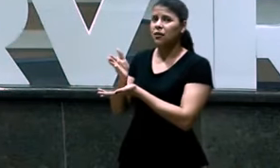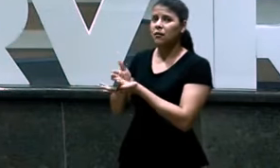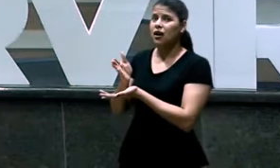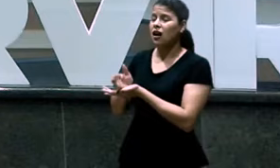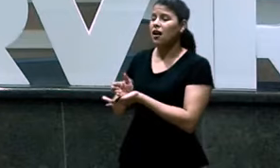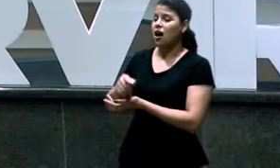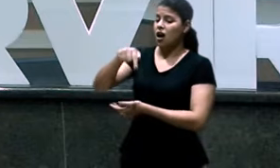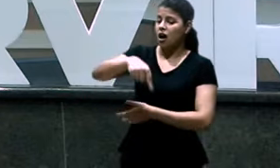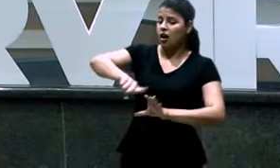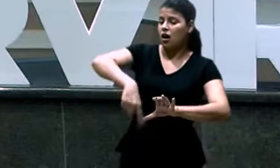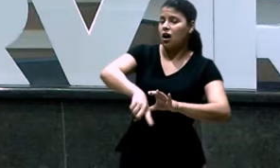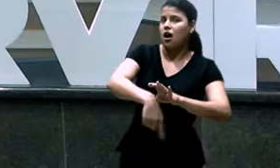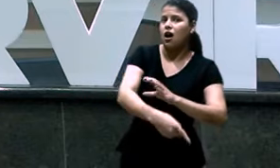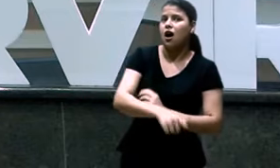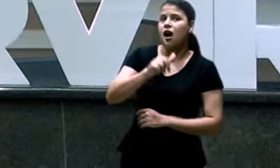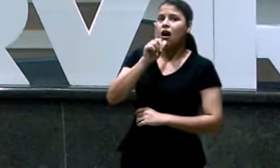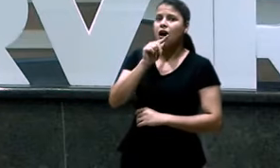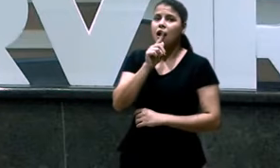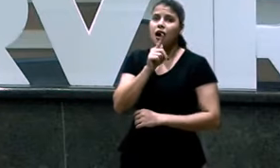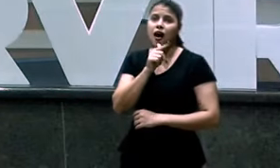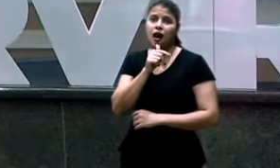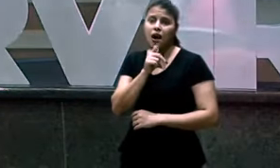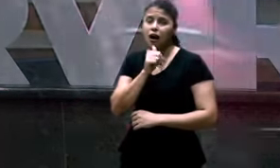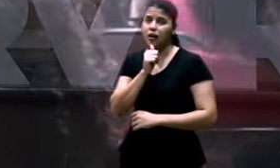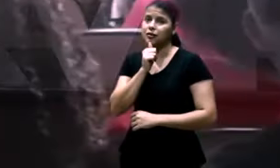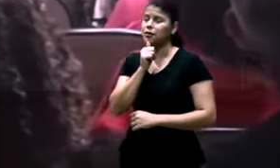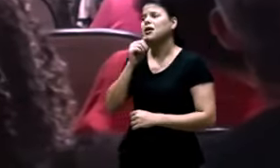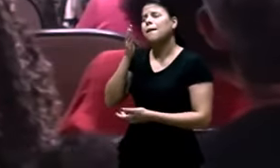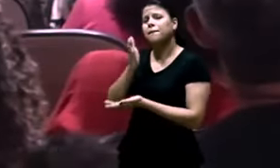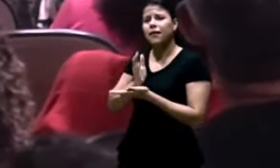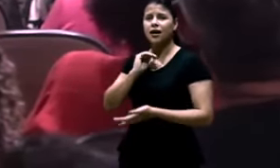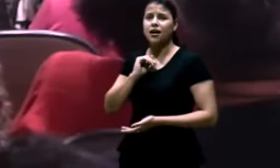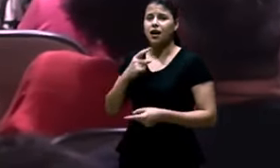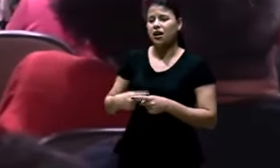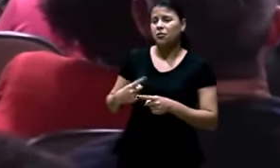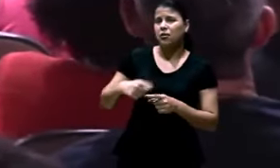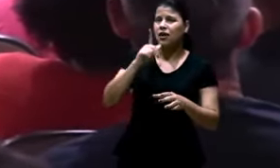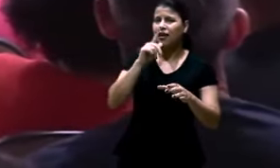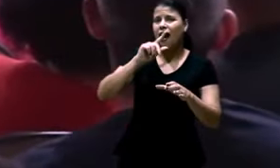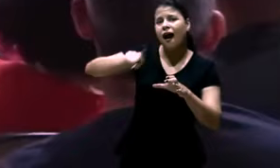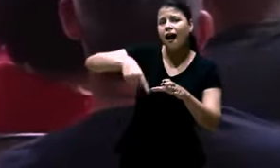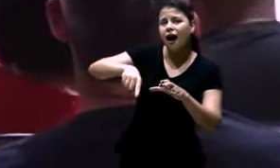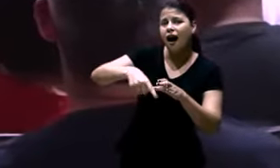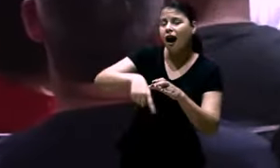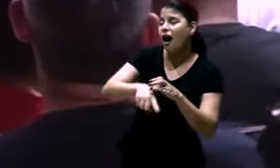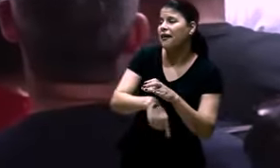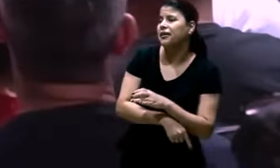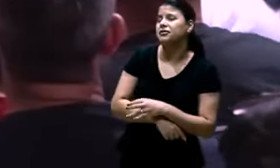porque esse poço aí da sua playlist com essas musiquinhas do mundo, porque esse Instagram aí, nesse